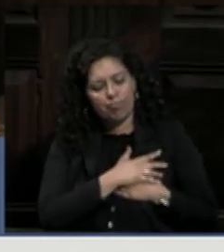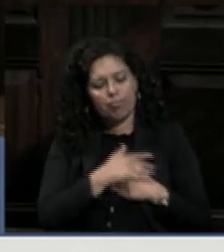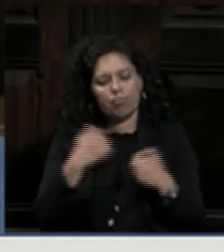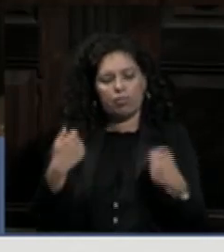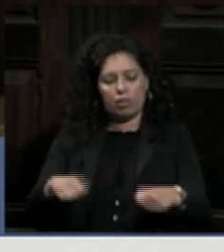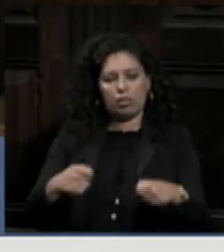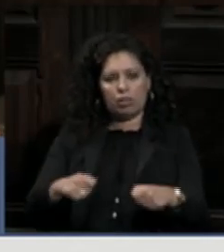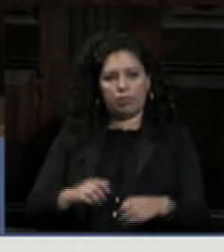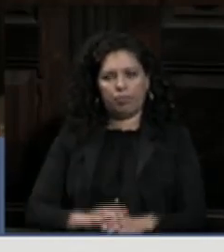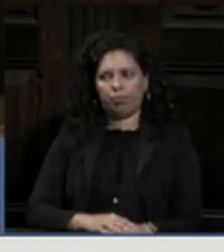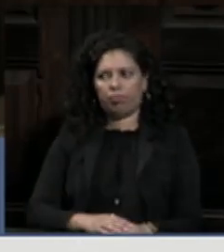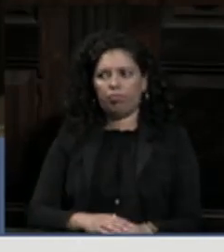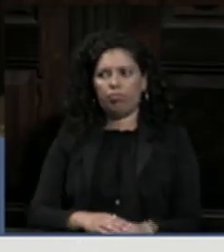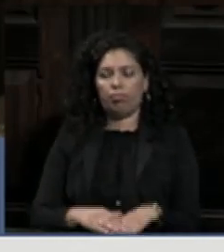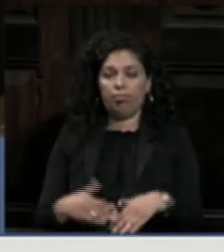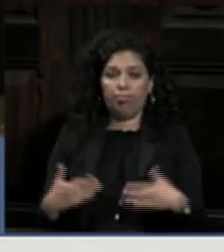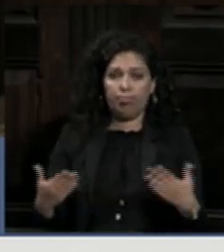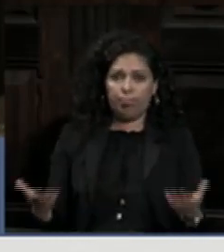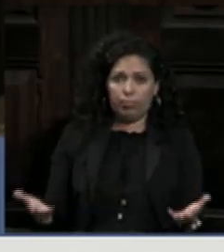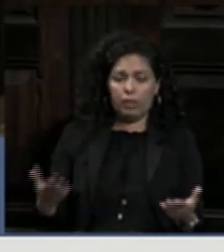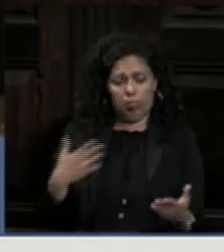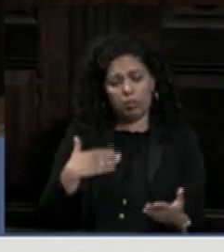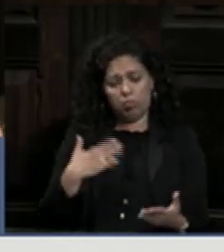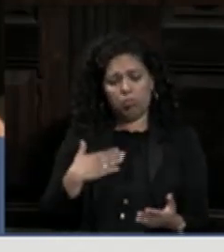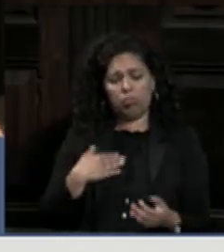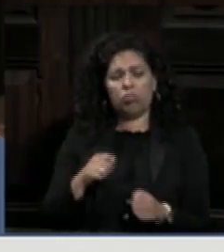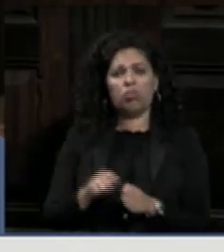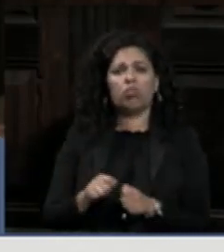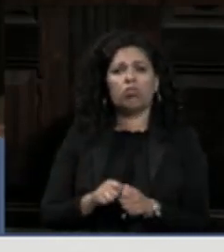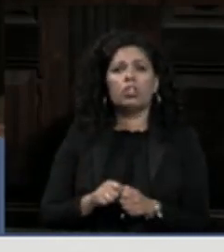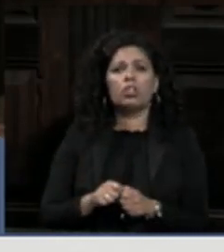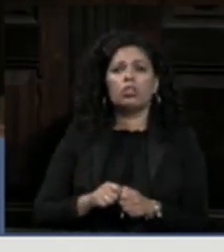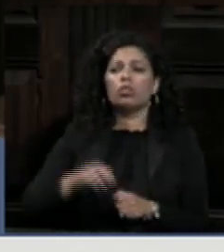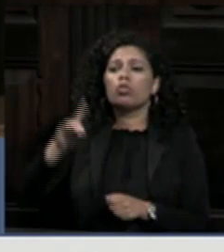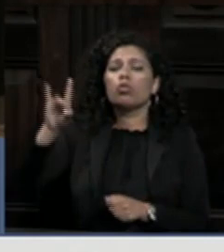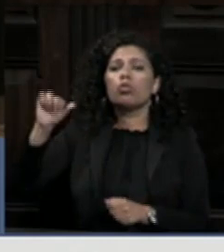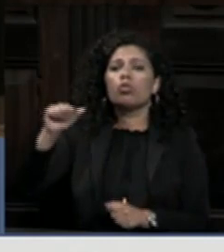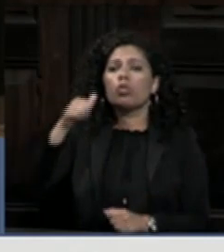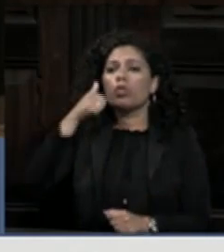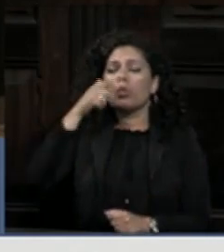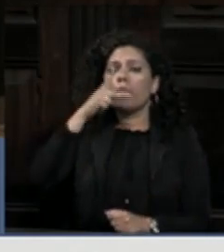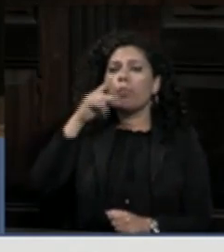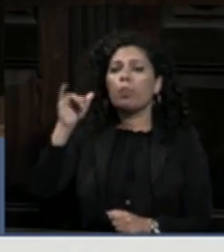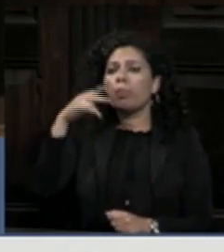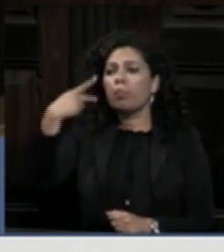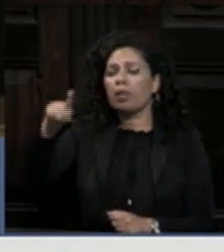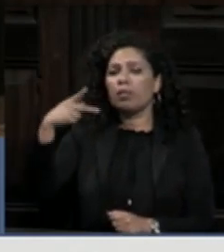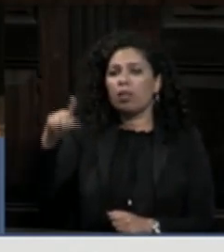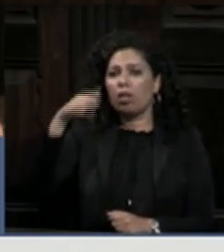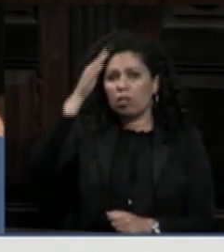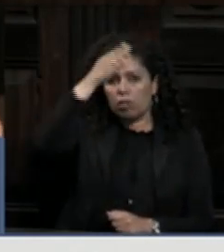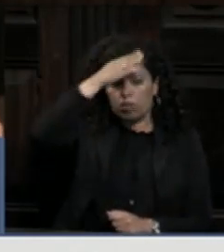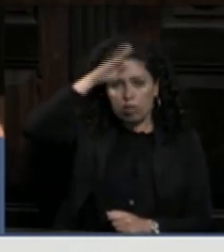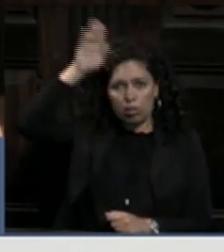e isso no dia em que ocorreu